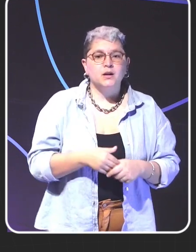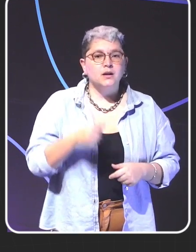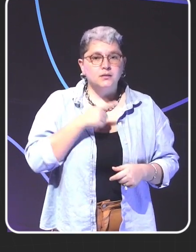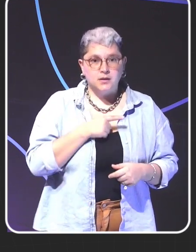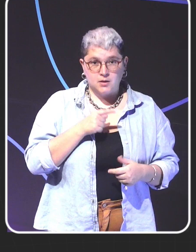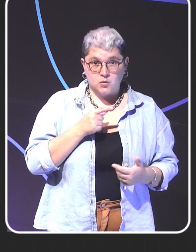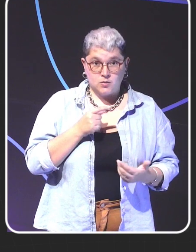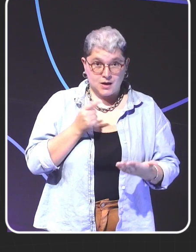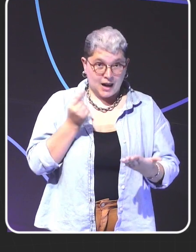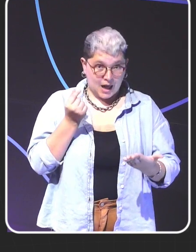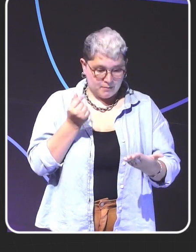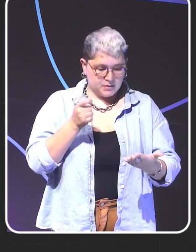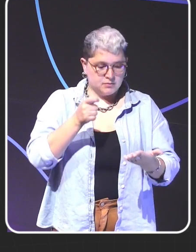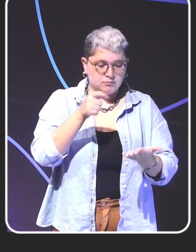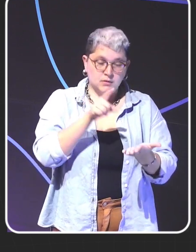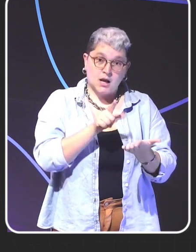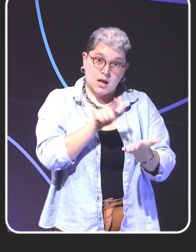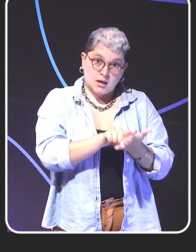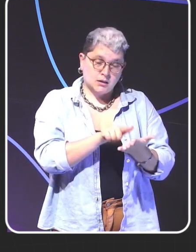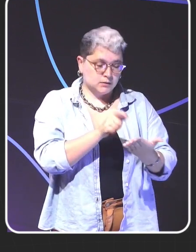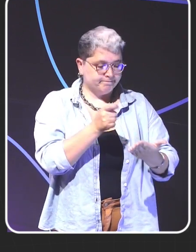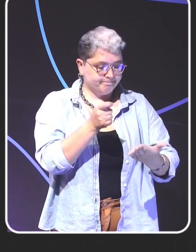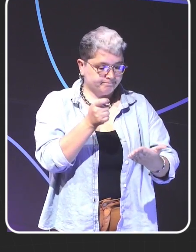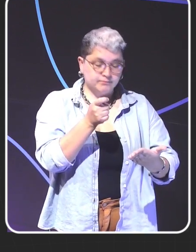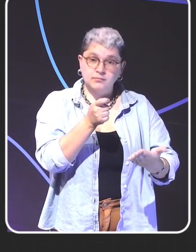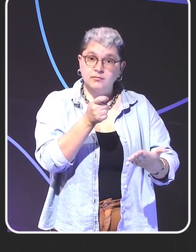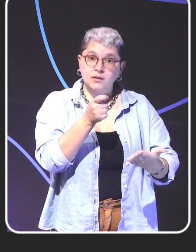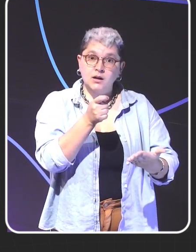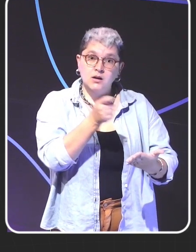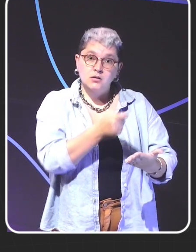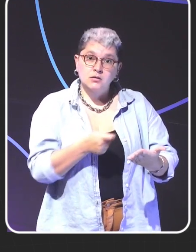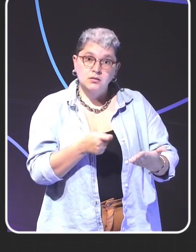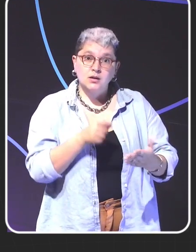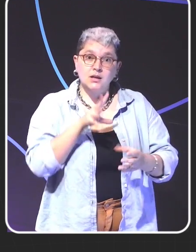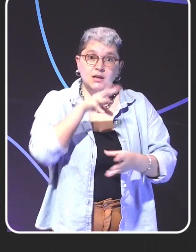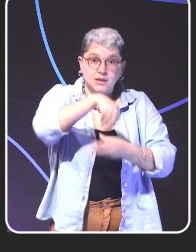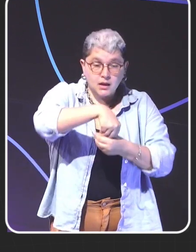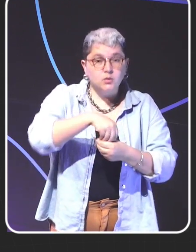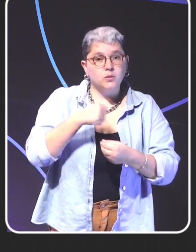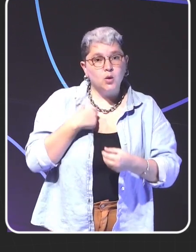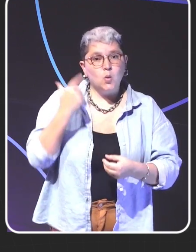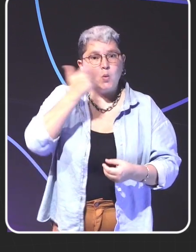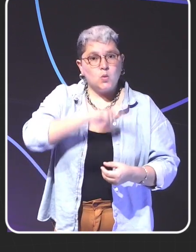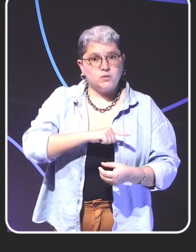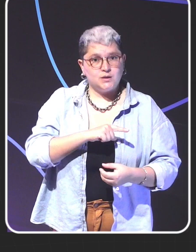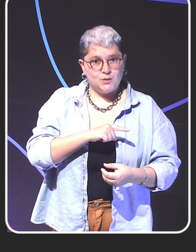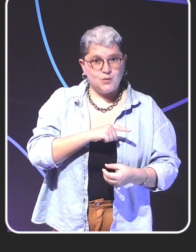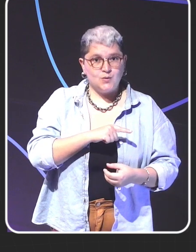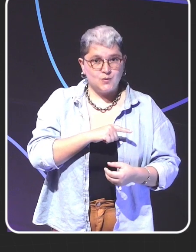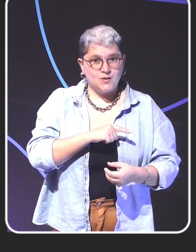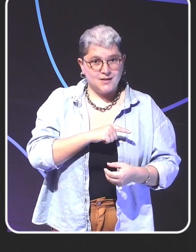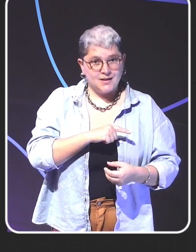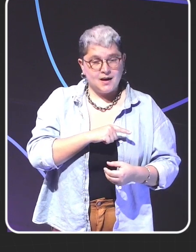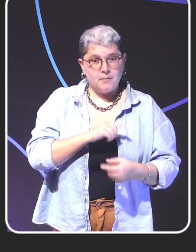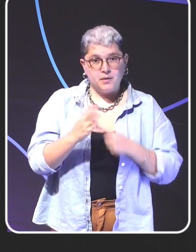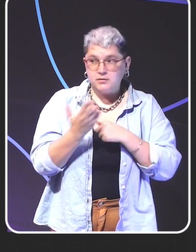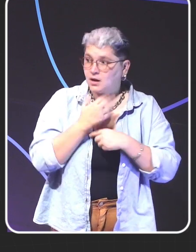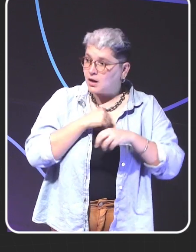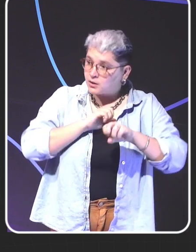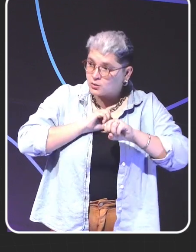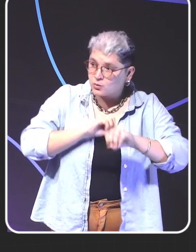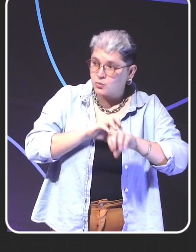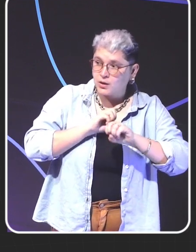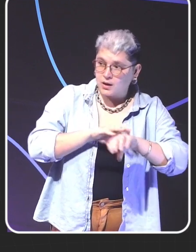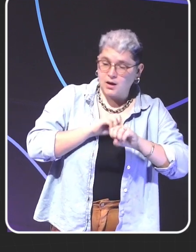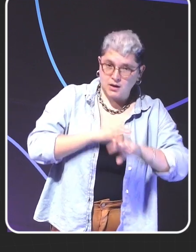a caneta na mão, aqui na minha frente, e dentro de um dispositivo eu consigo facilitar a educação, né, o ensino